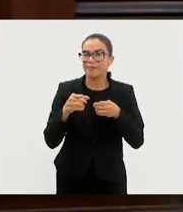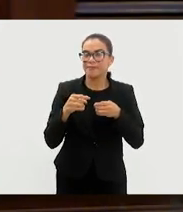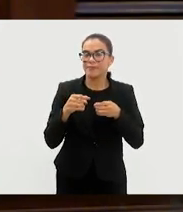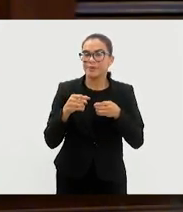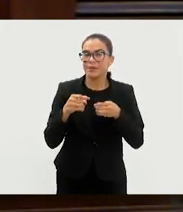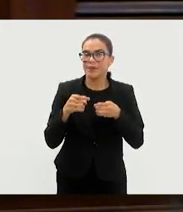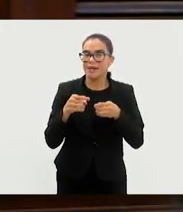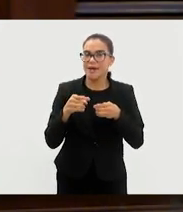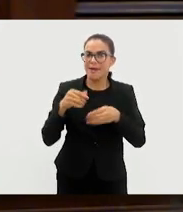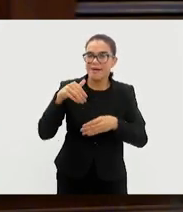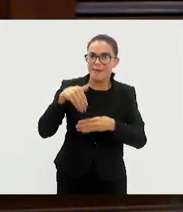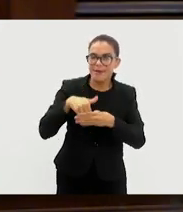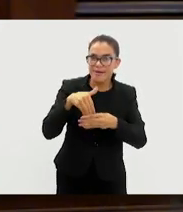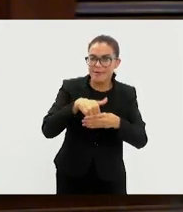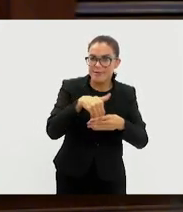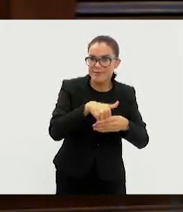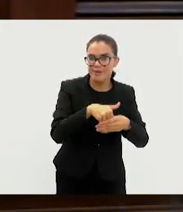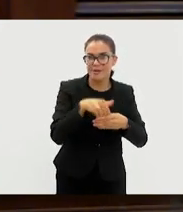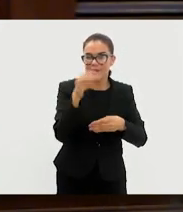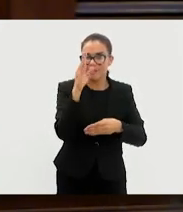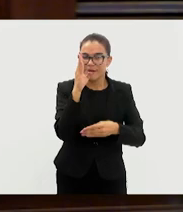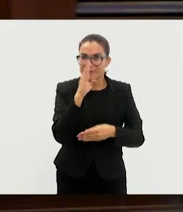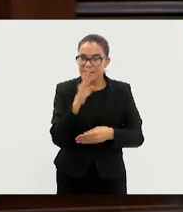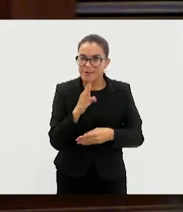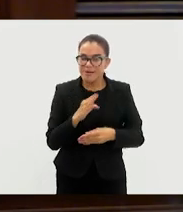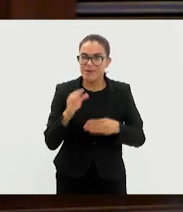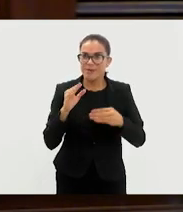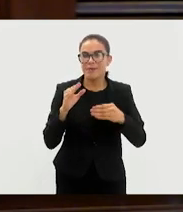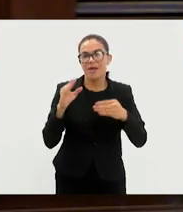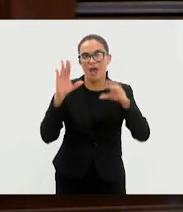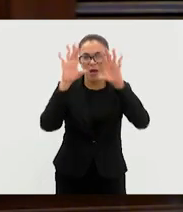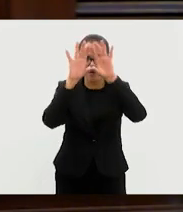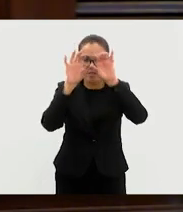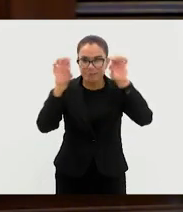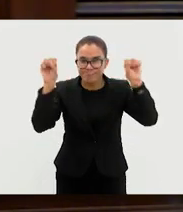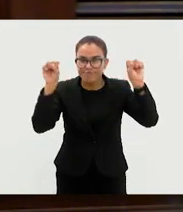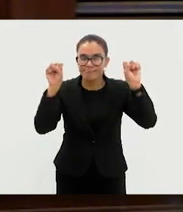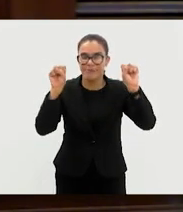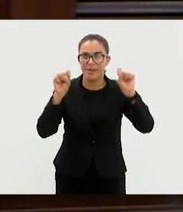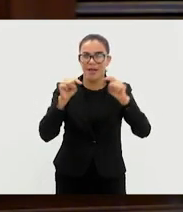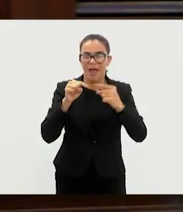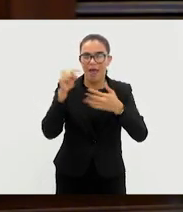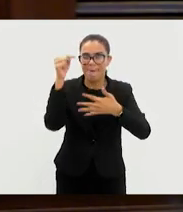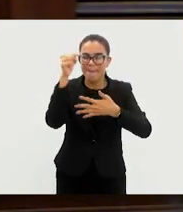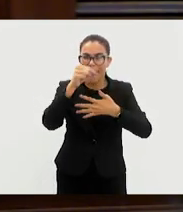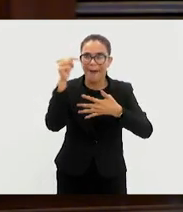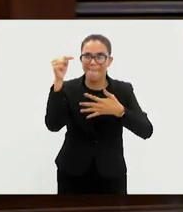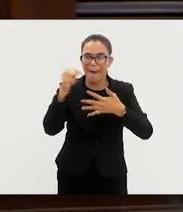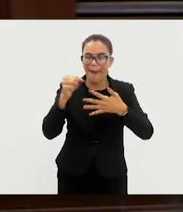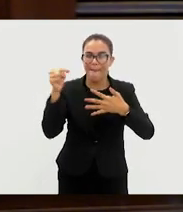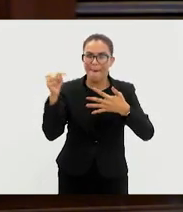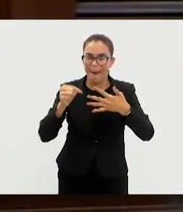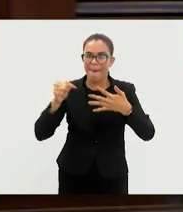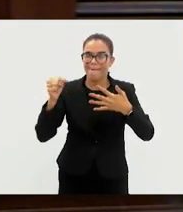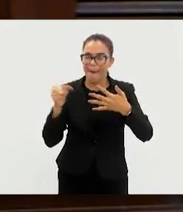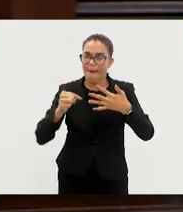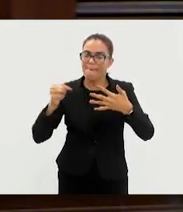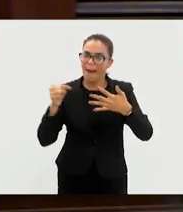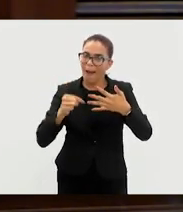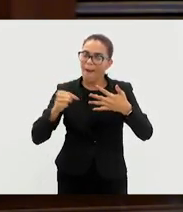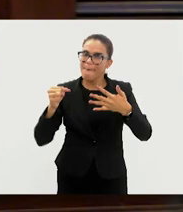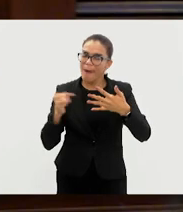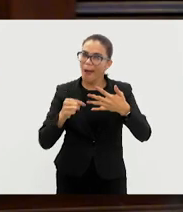às eleições no Brasil, ao Supremo Tribunal Federal, a fulano, a cicrano. E começaram a fazer